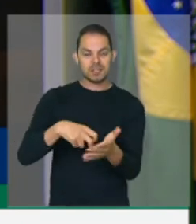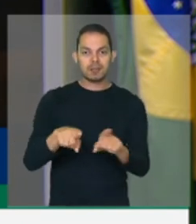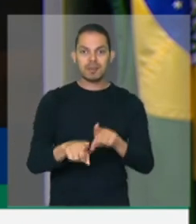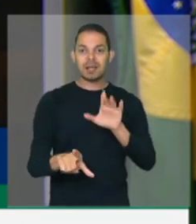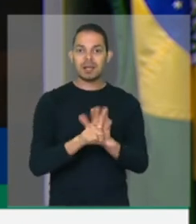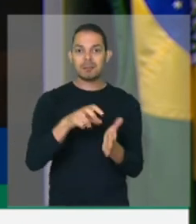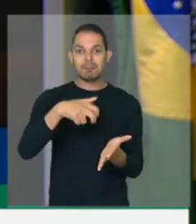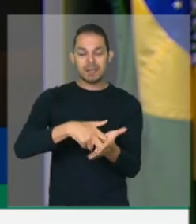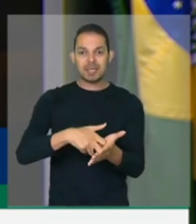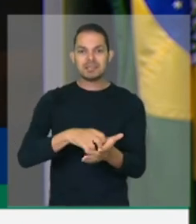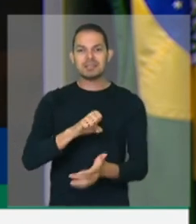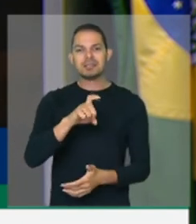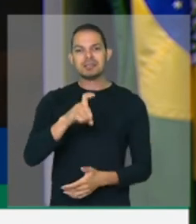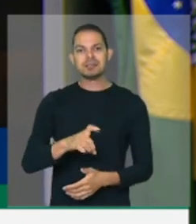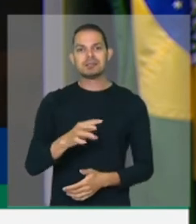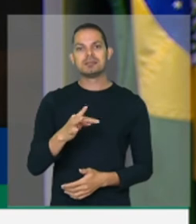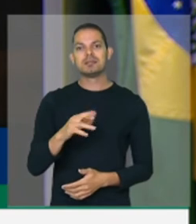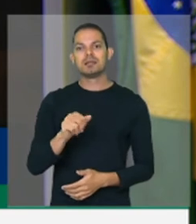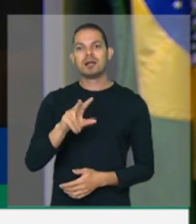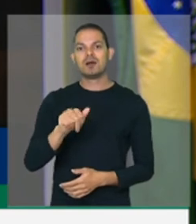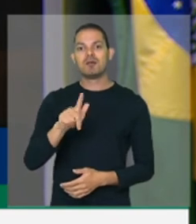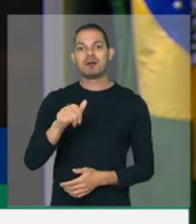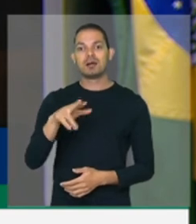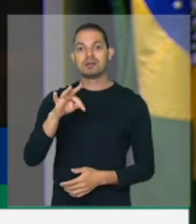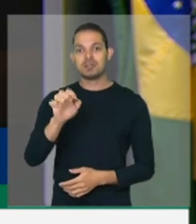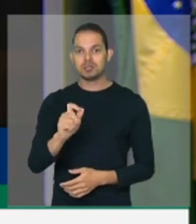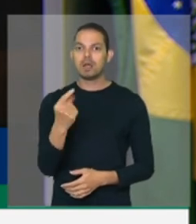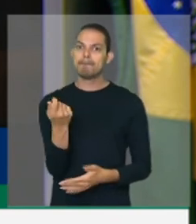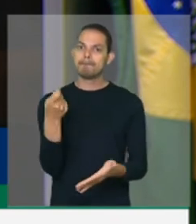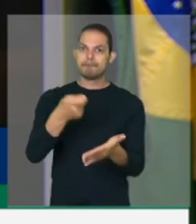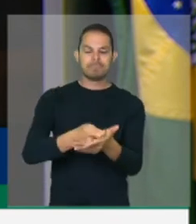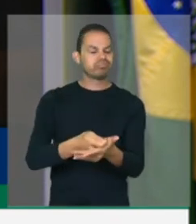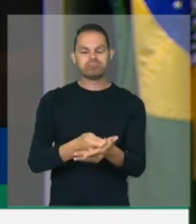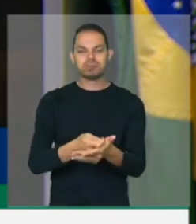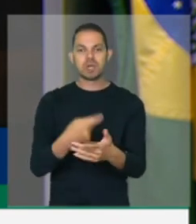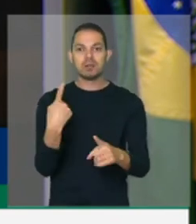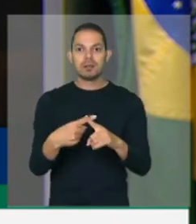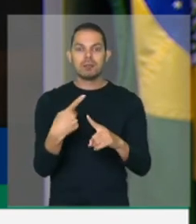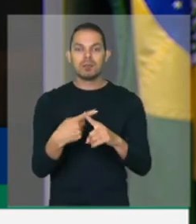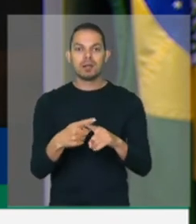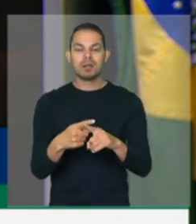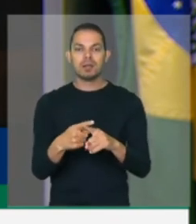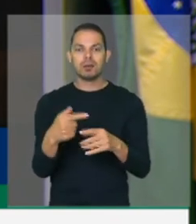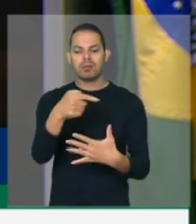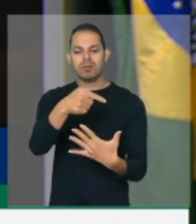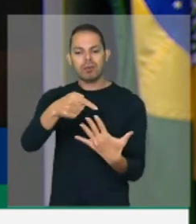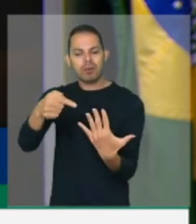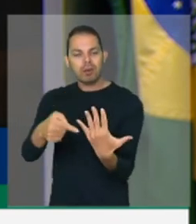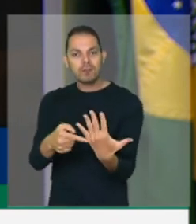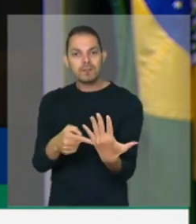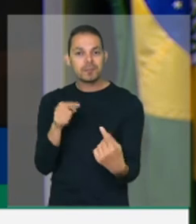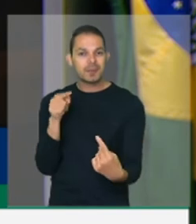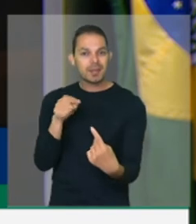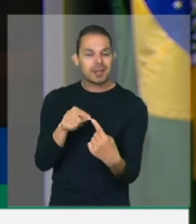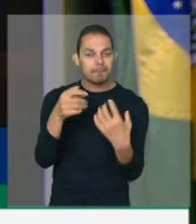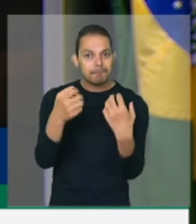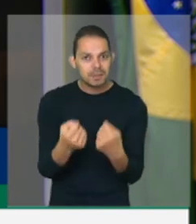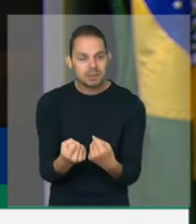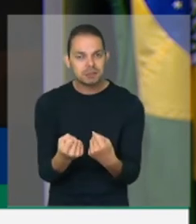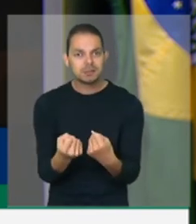penais extravagantes, em inafiançáveis, porque presentes os pressupostos da aplicação